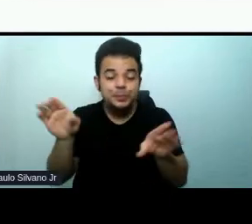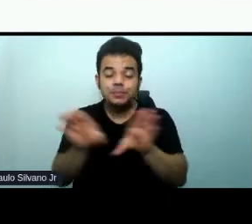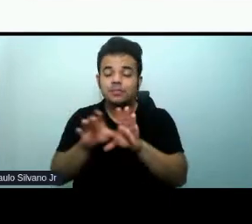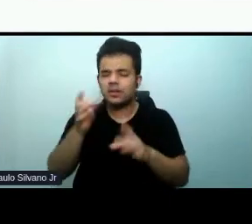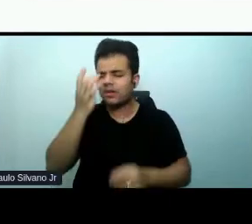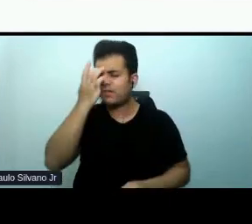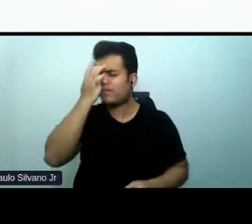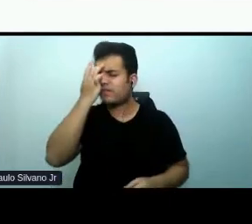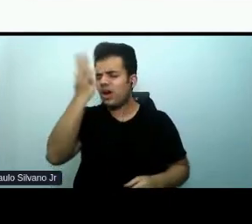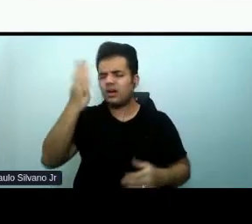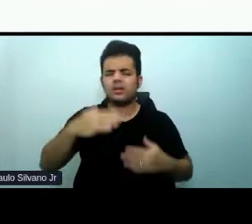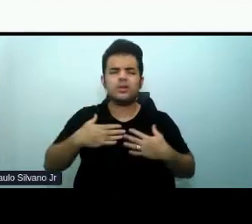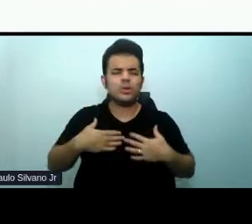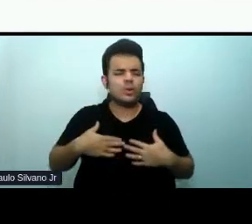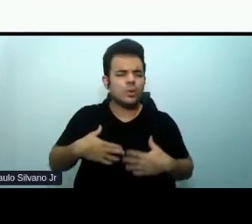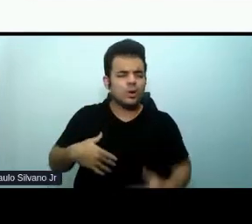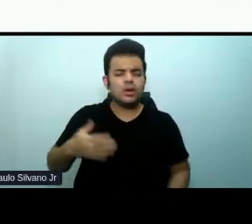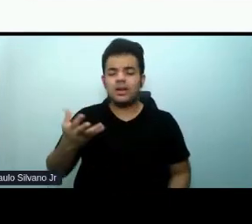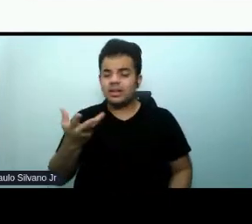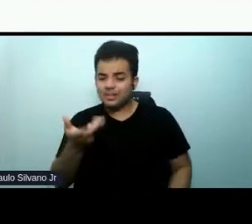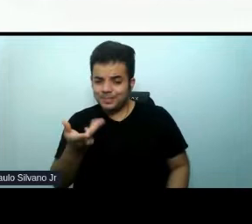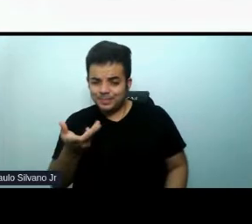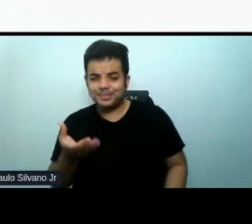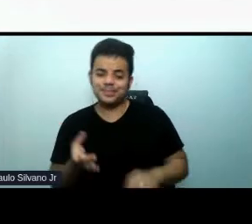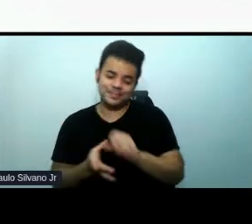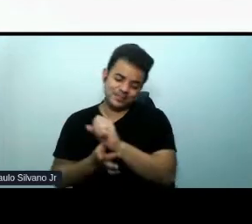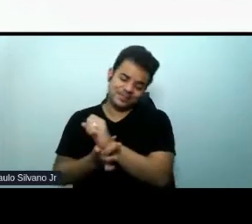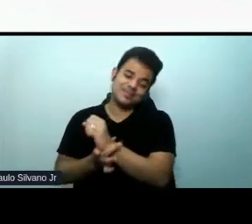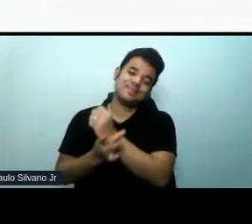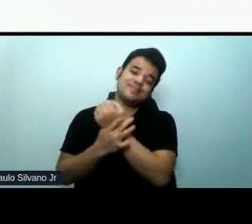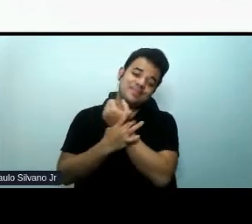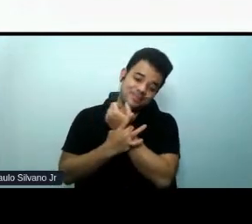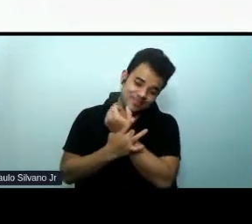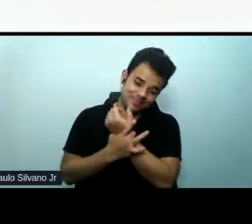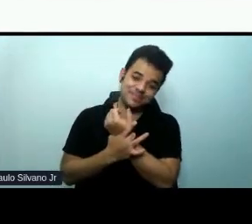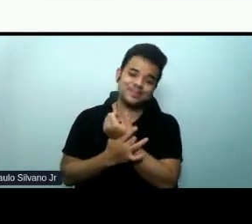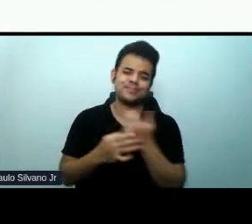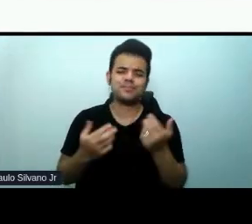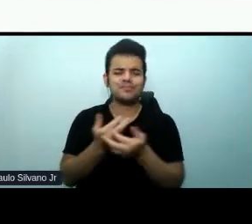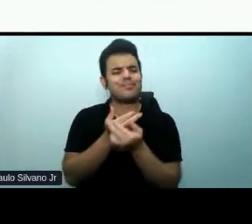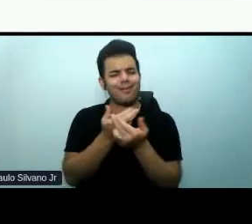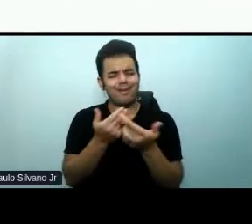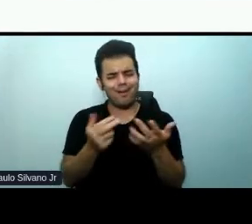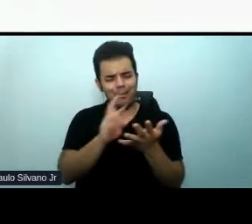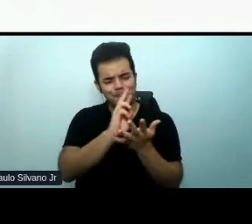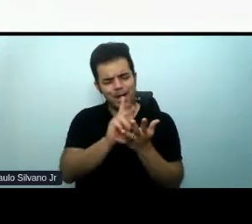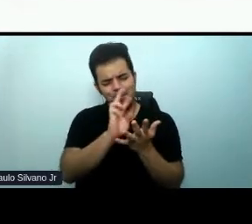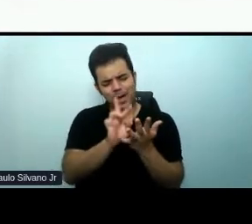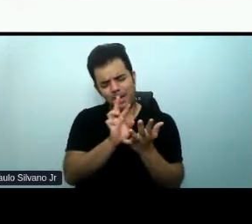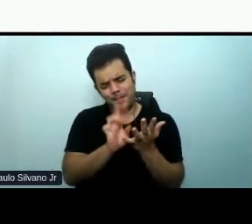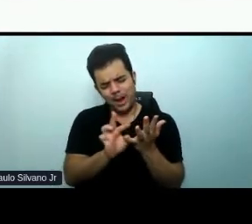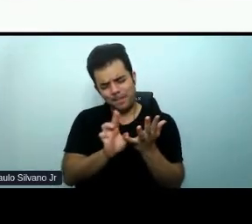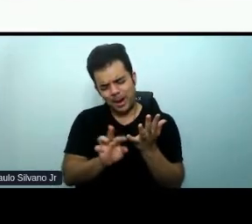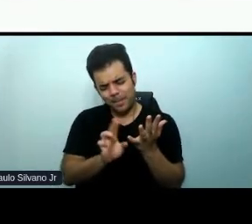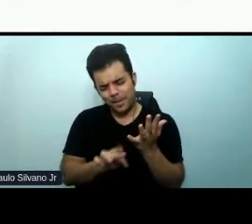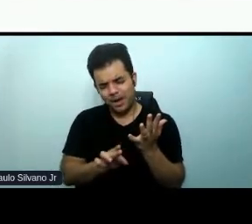o conforto, agilidade, segurança, veio para